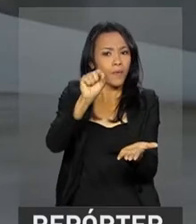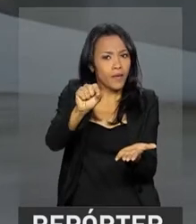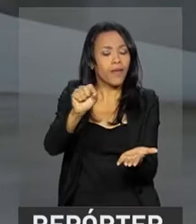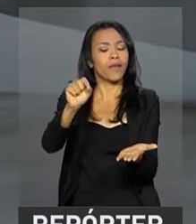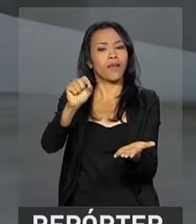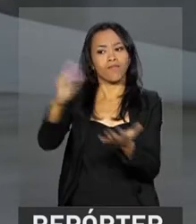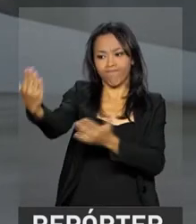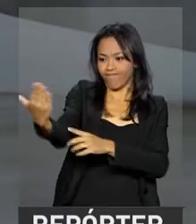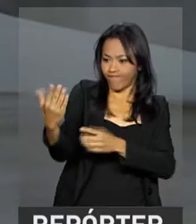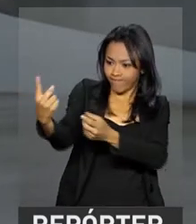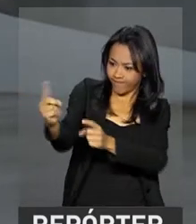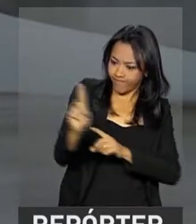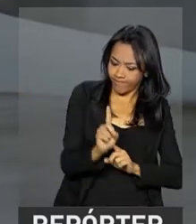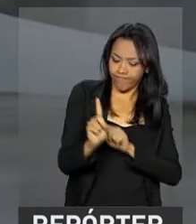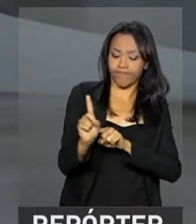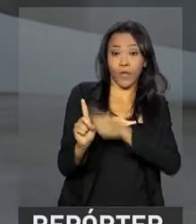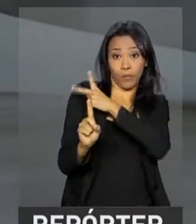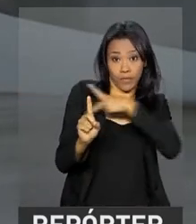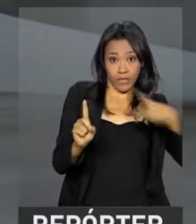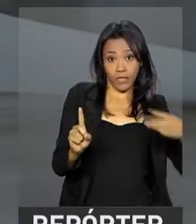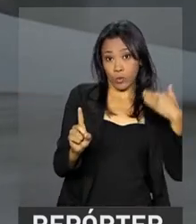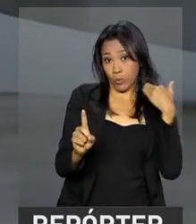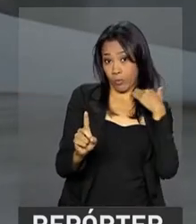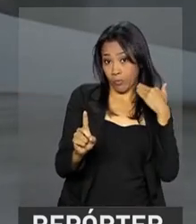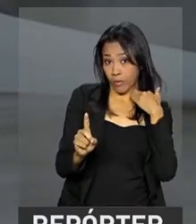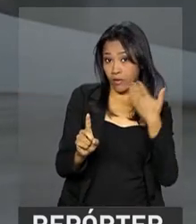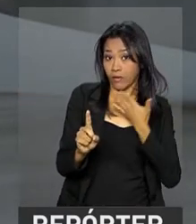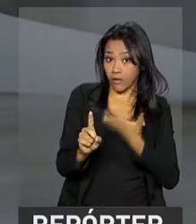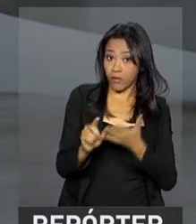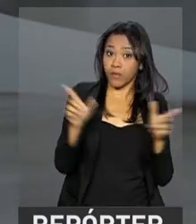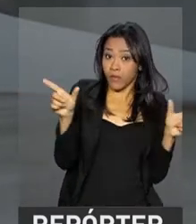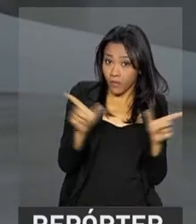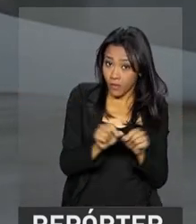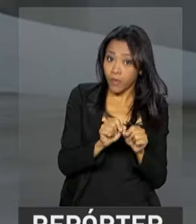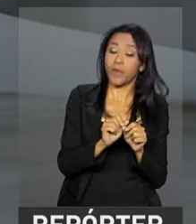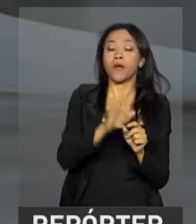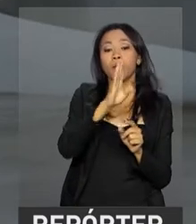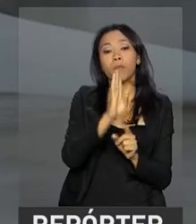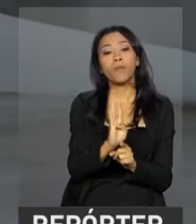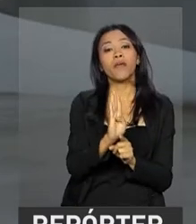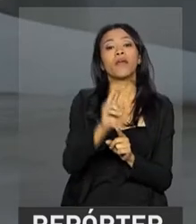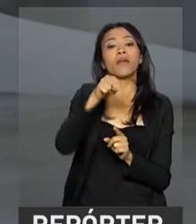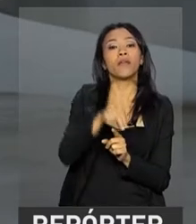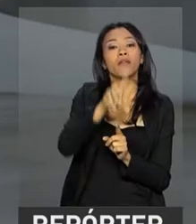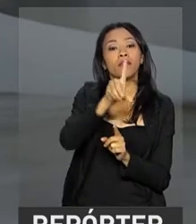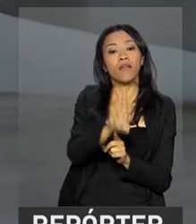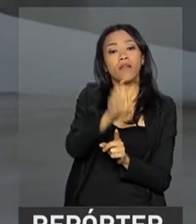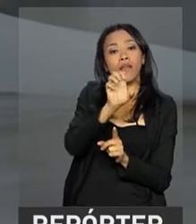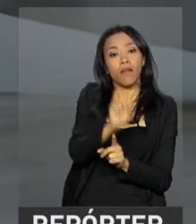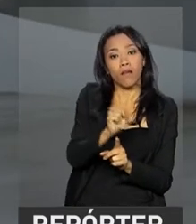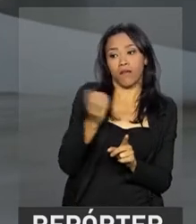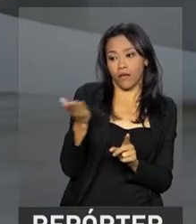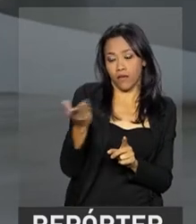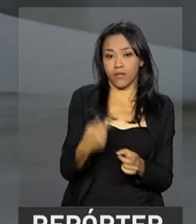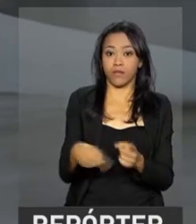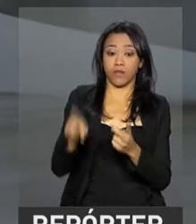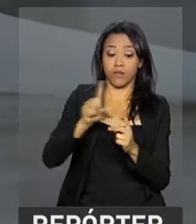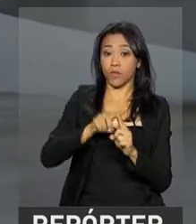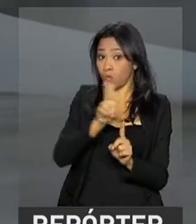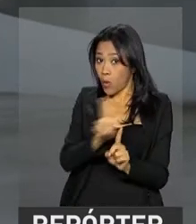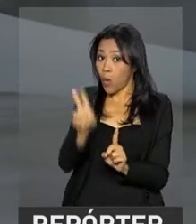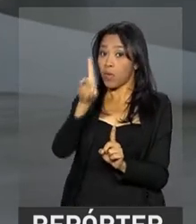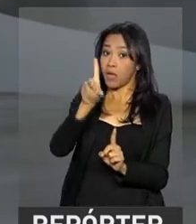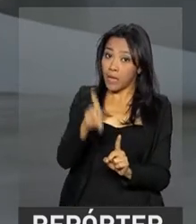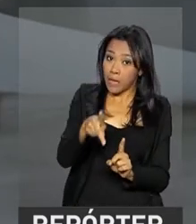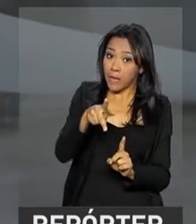presidente do banco nacional de desenvolvimento econômico e social o bnds um paulo rabello